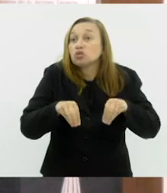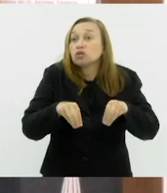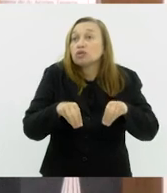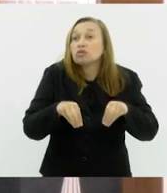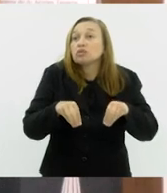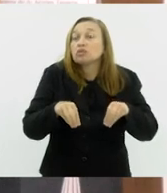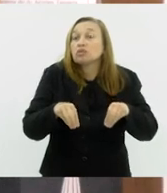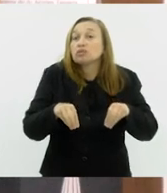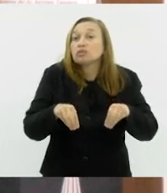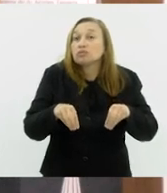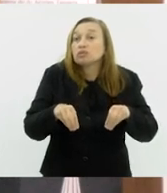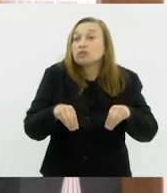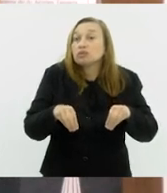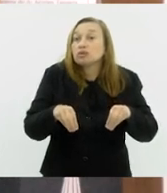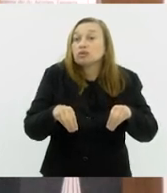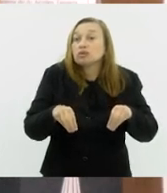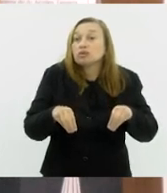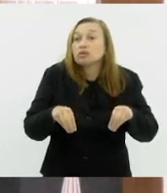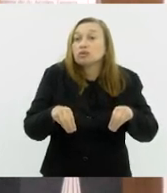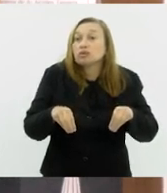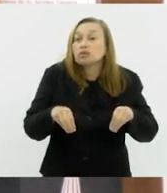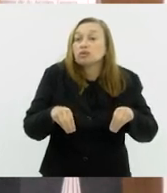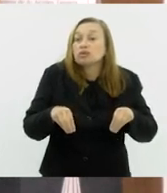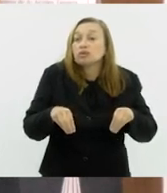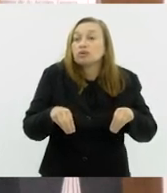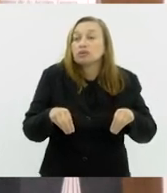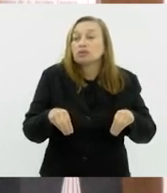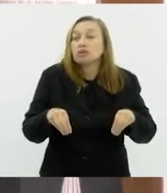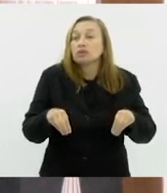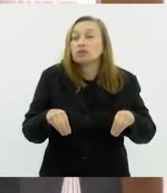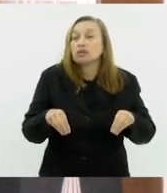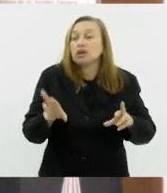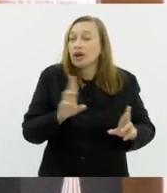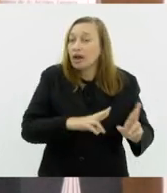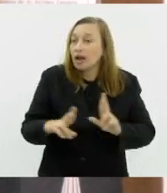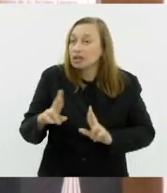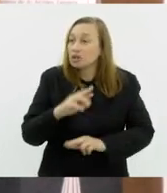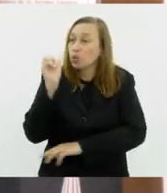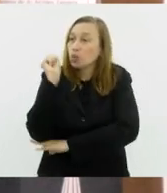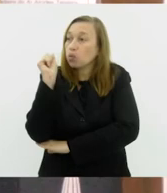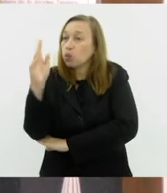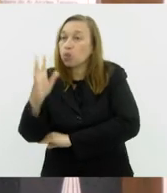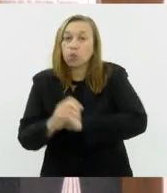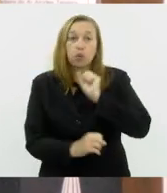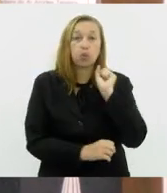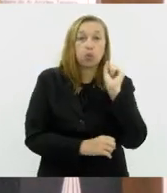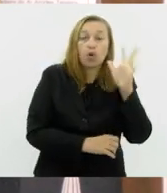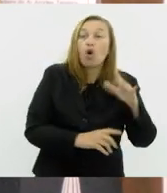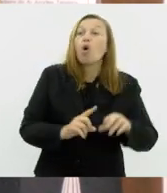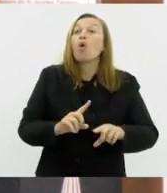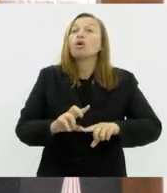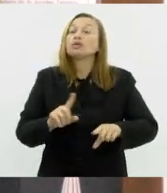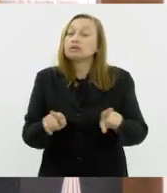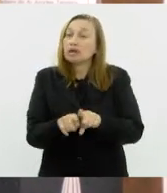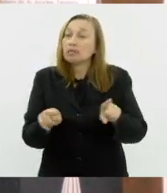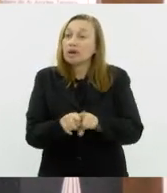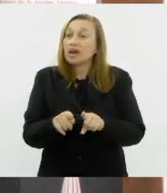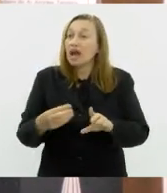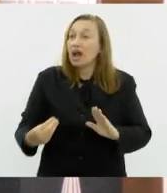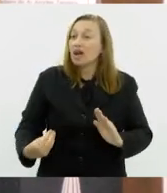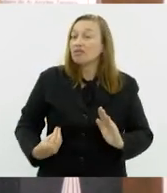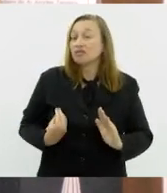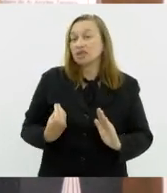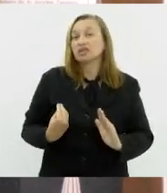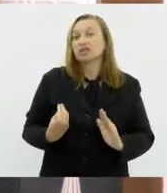voo vai promover, não só em relação ao ambiente natural, mas em relação a